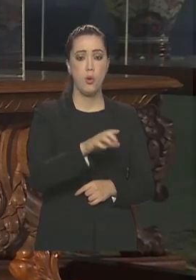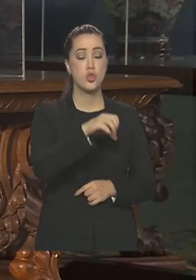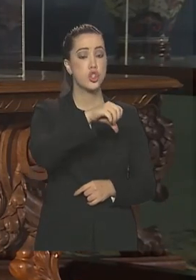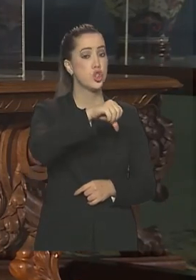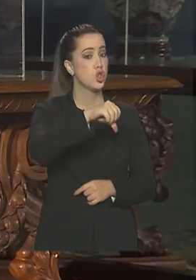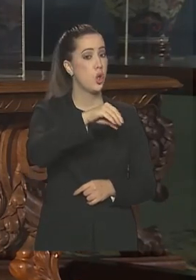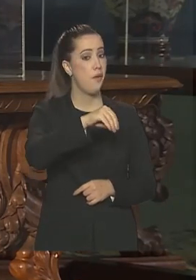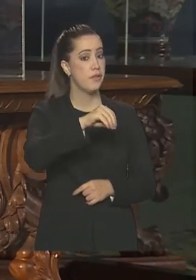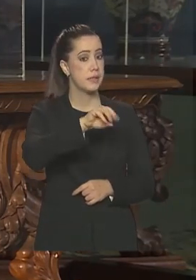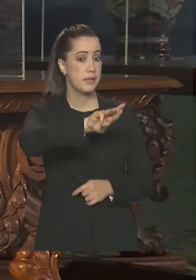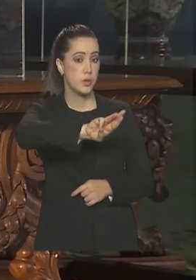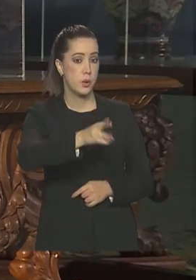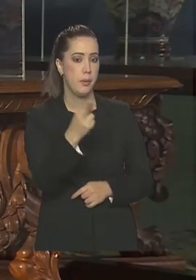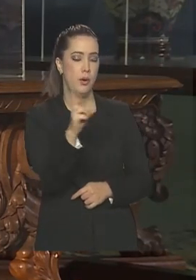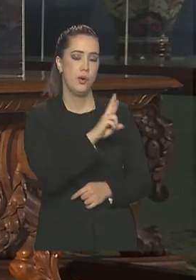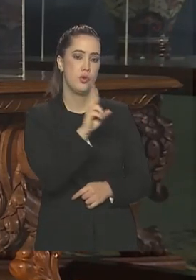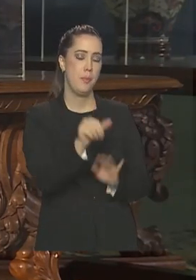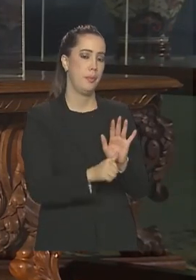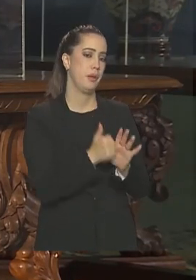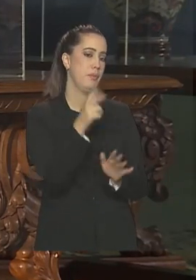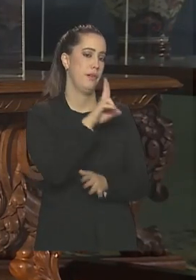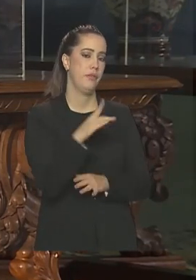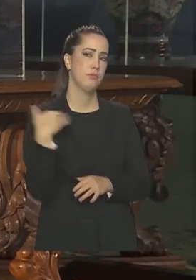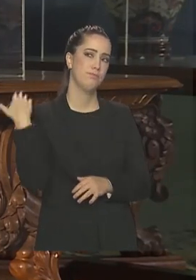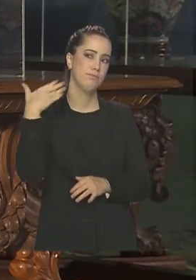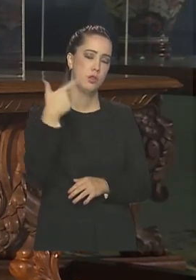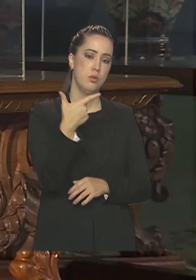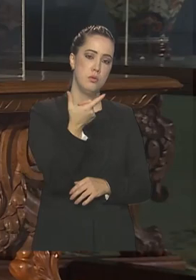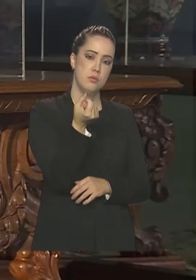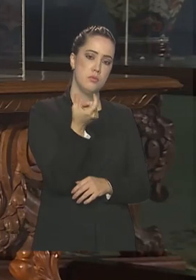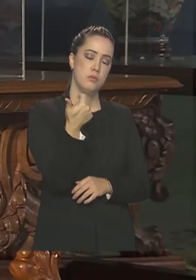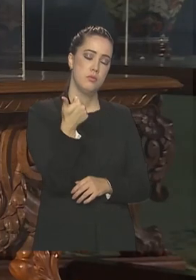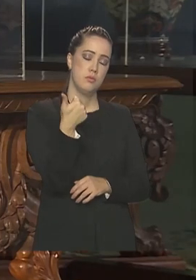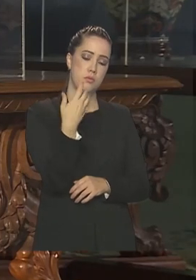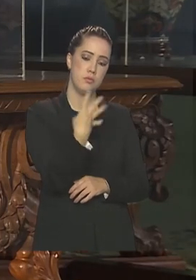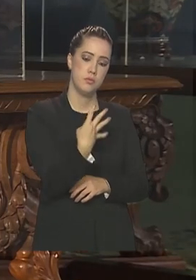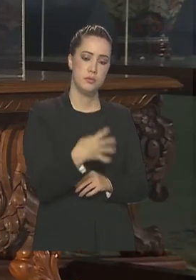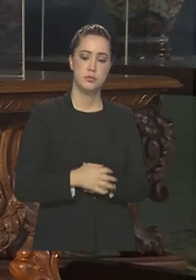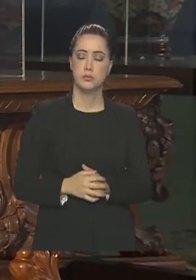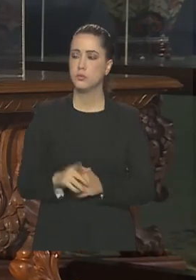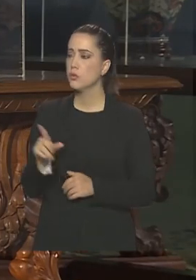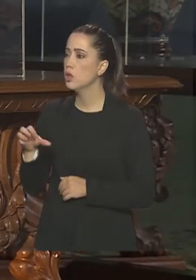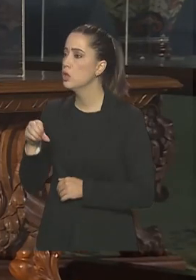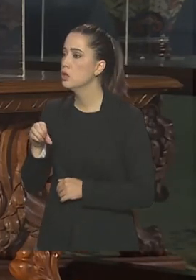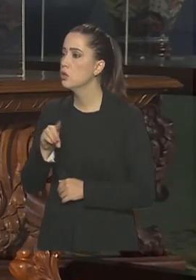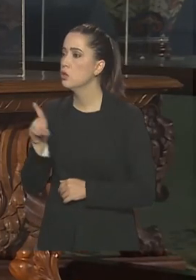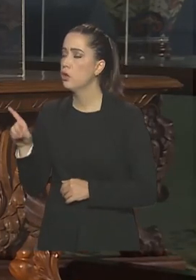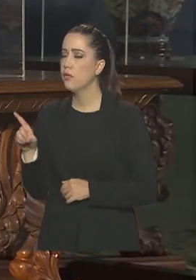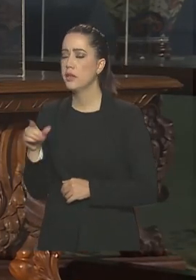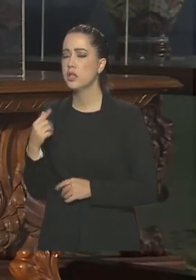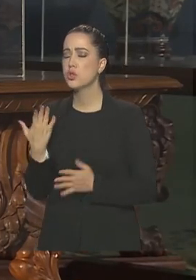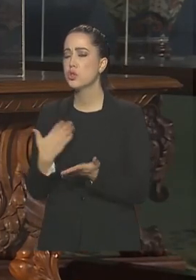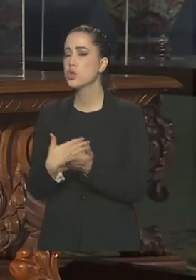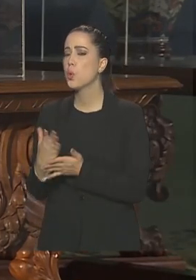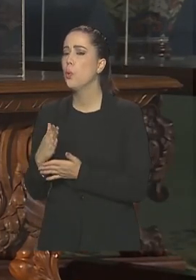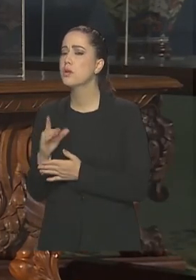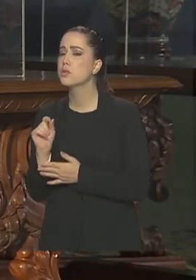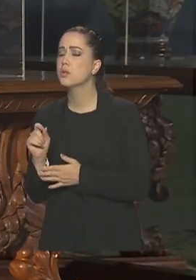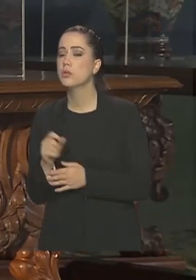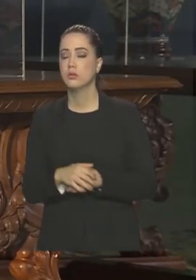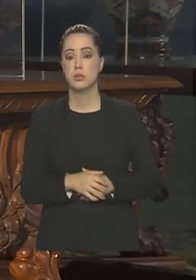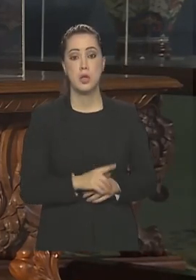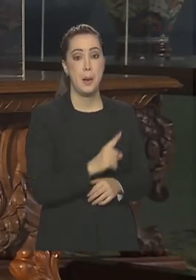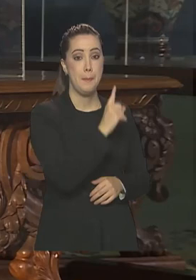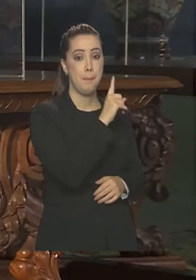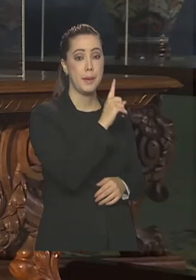realizou no setor elétrico desde 2014. 90 dias a partir de quando? Foi de 1º de abril a 30 de